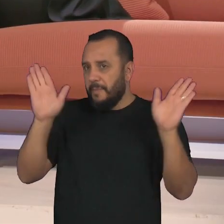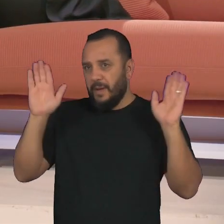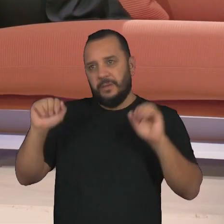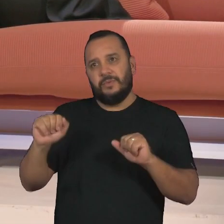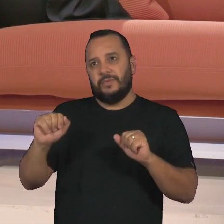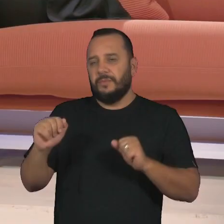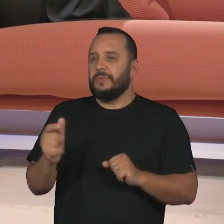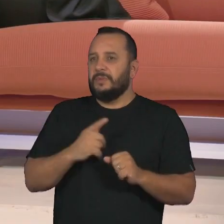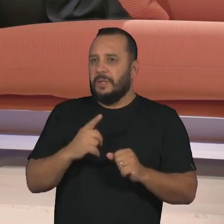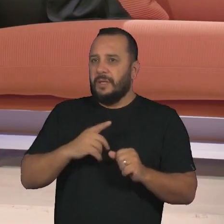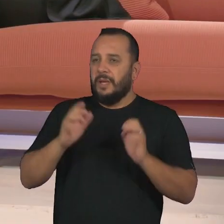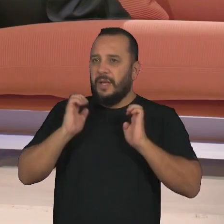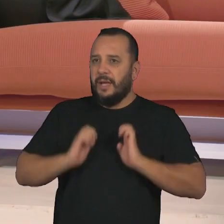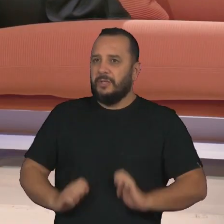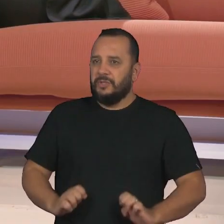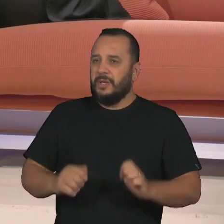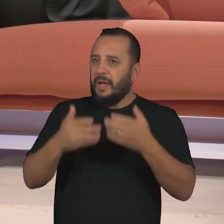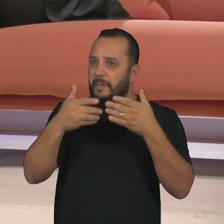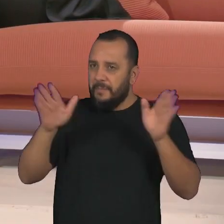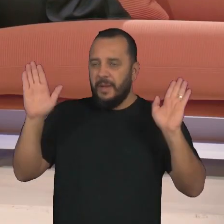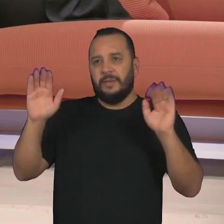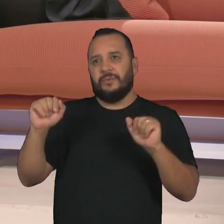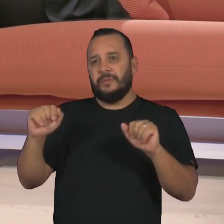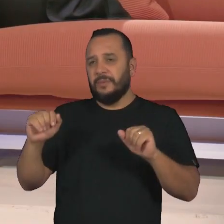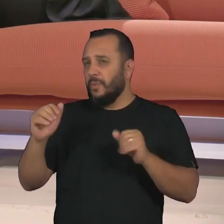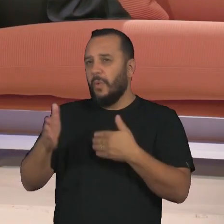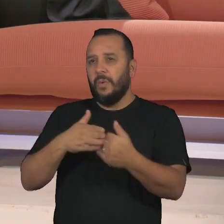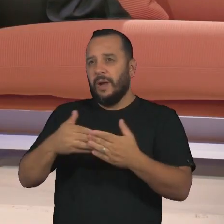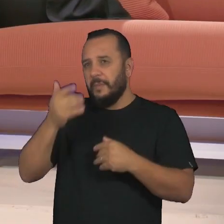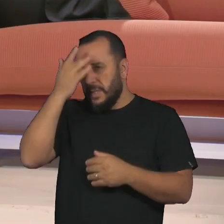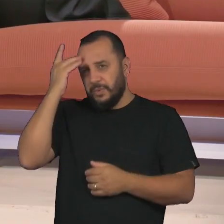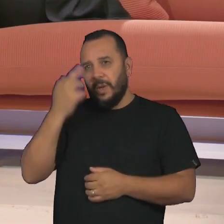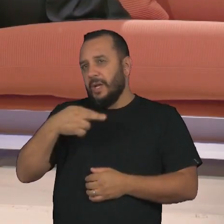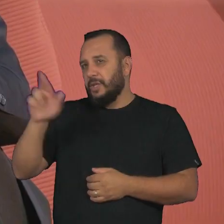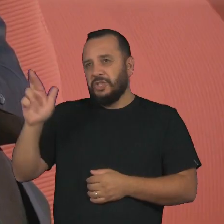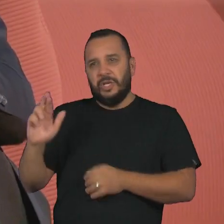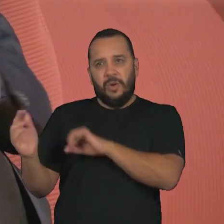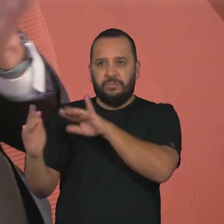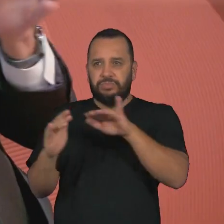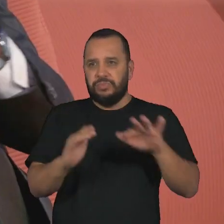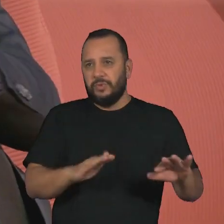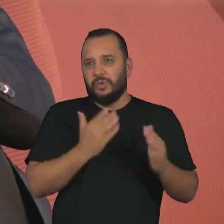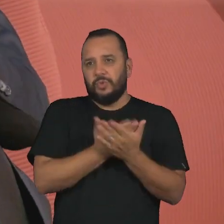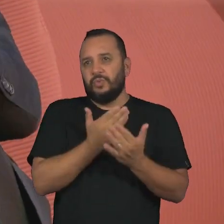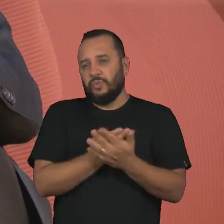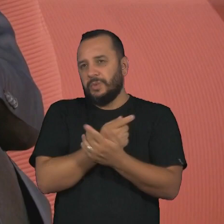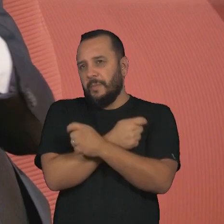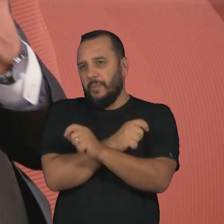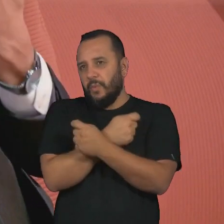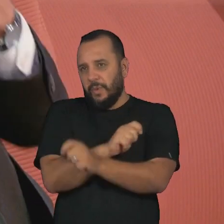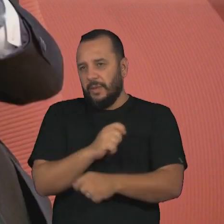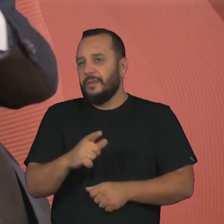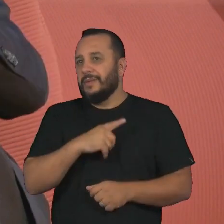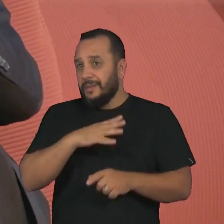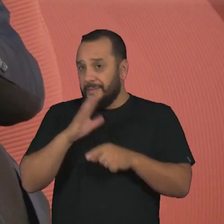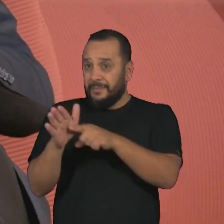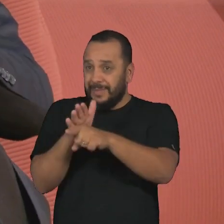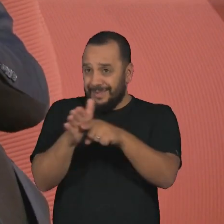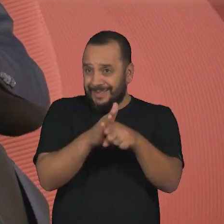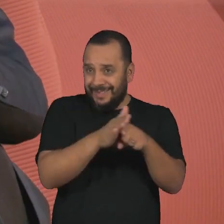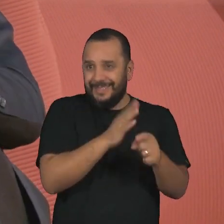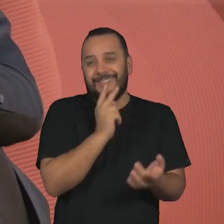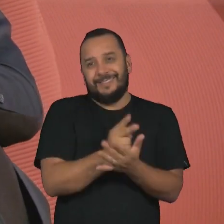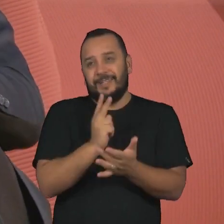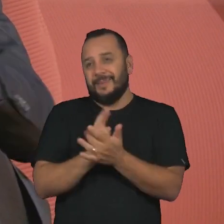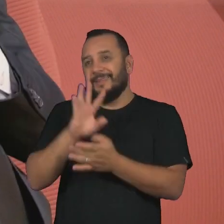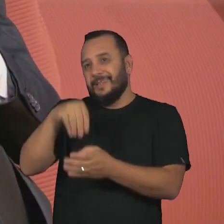nos valores. Então, quem chega ali é acolhido. Nós temos todas as religiões, né? A gente tem um censo que tem que ser atualizado, mas,